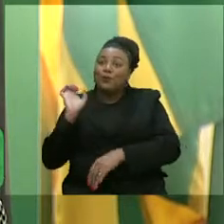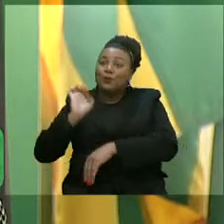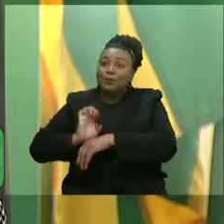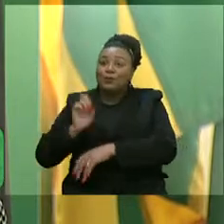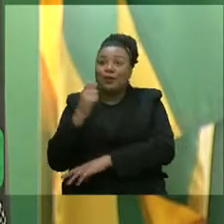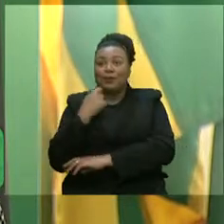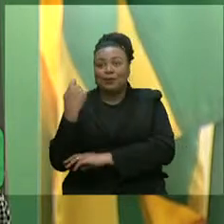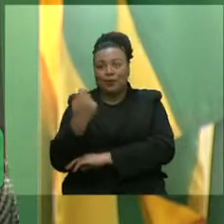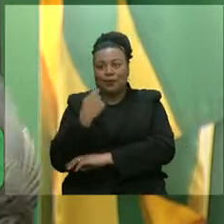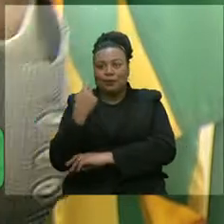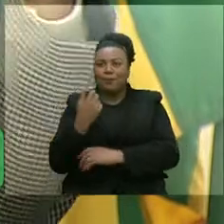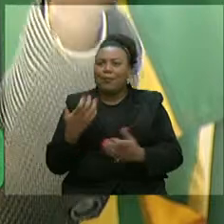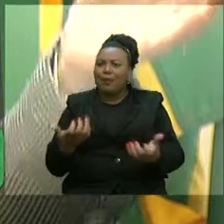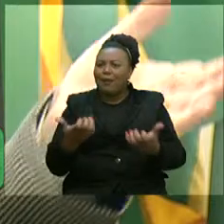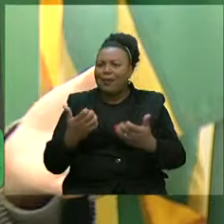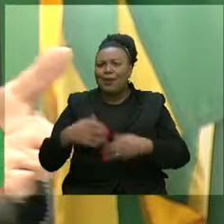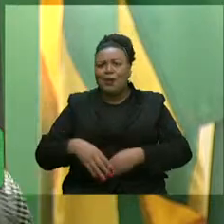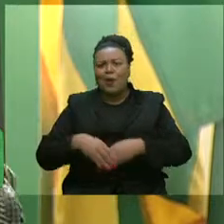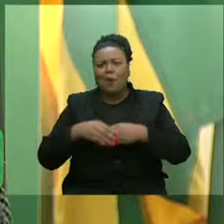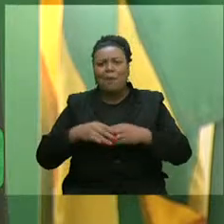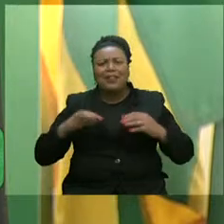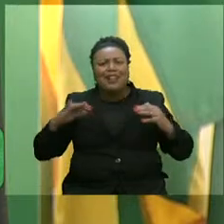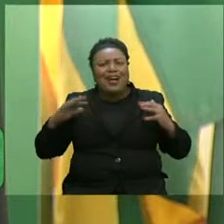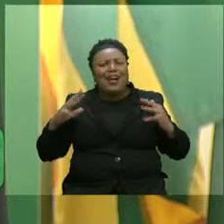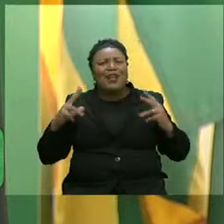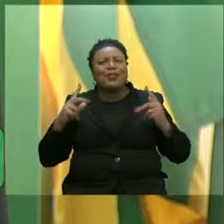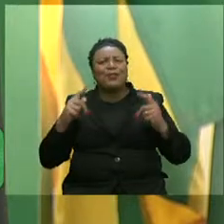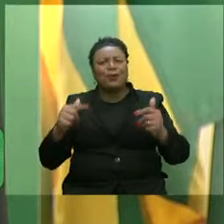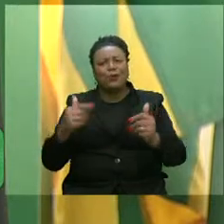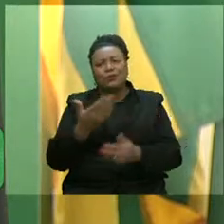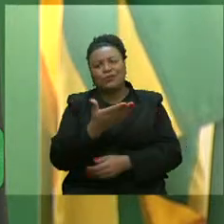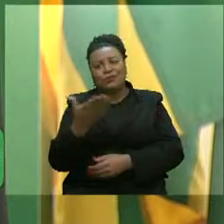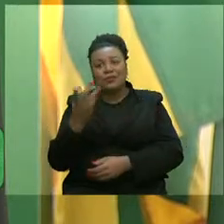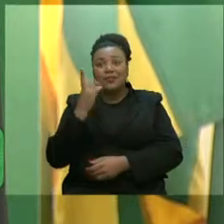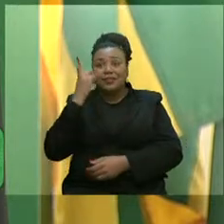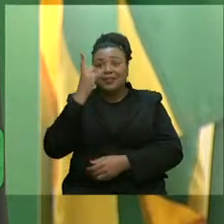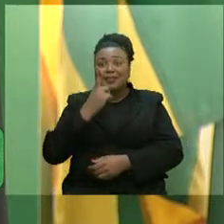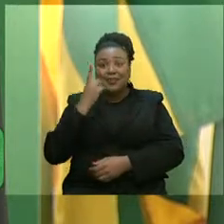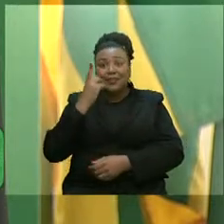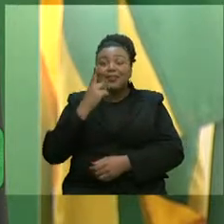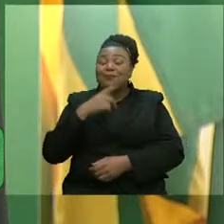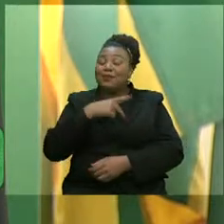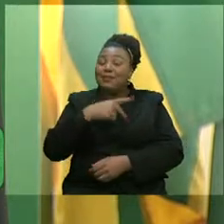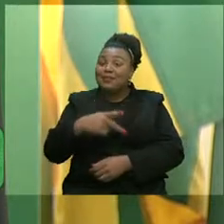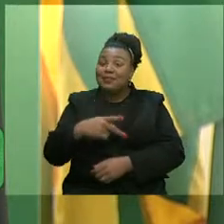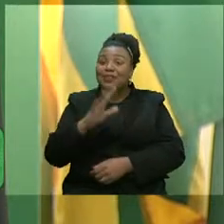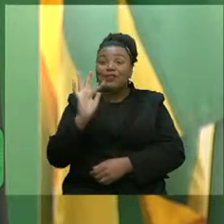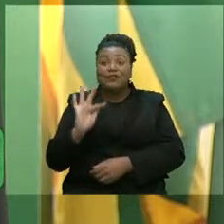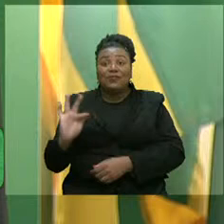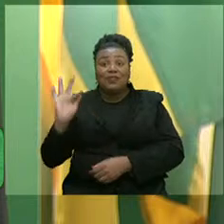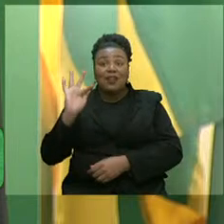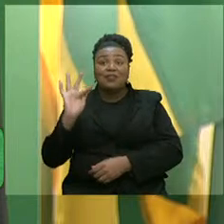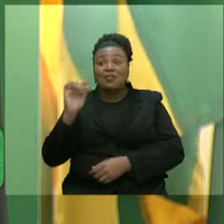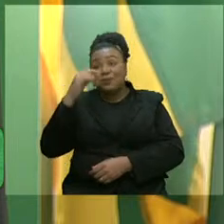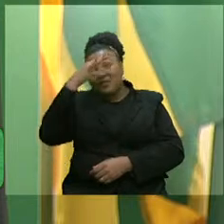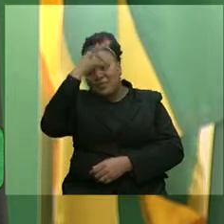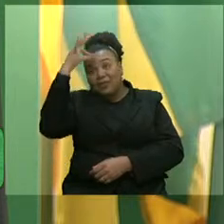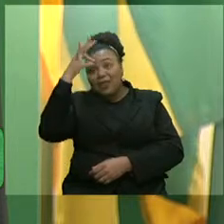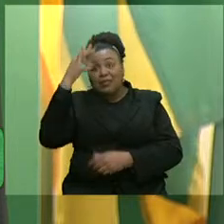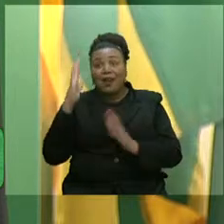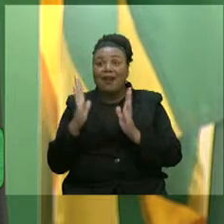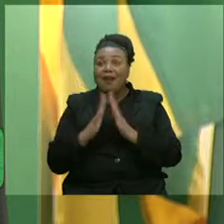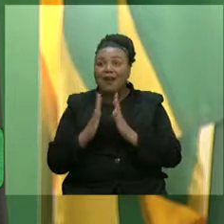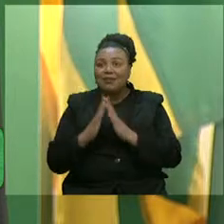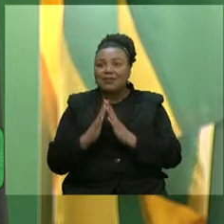Grande do Sul. Queria cumprimentar todos, senhores parlamentares, presidente da Federação das Santas